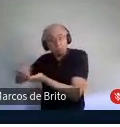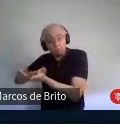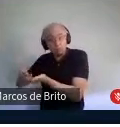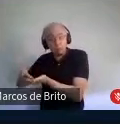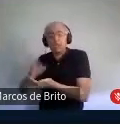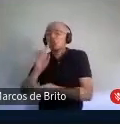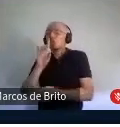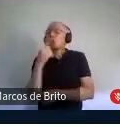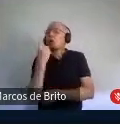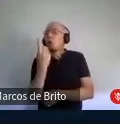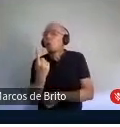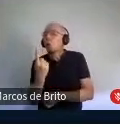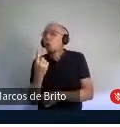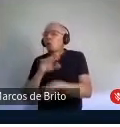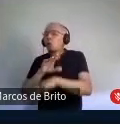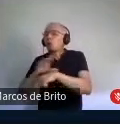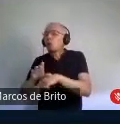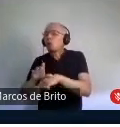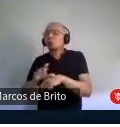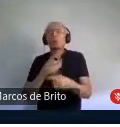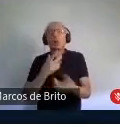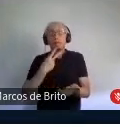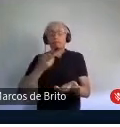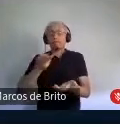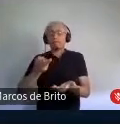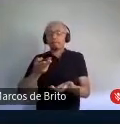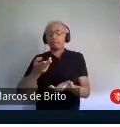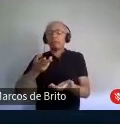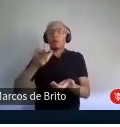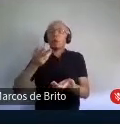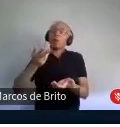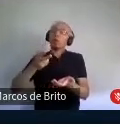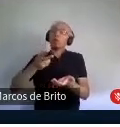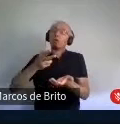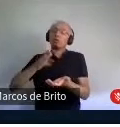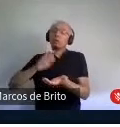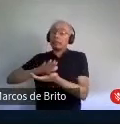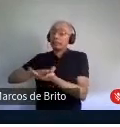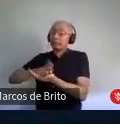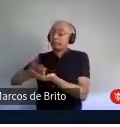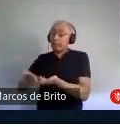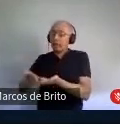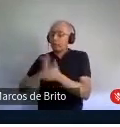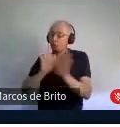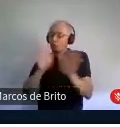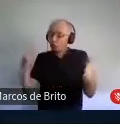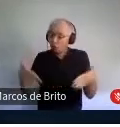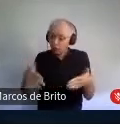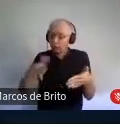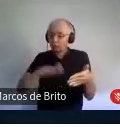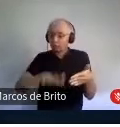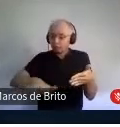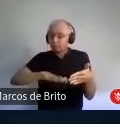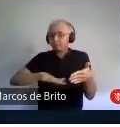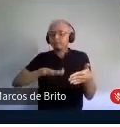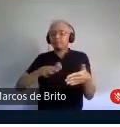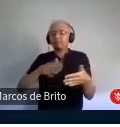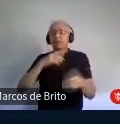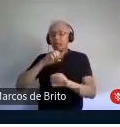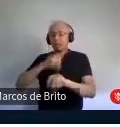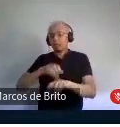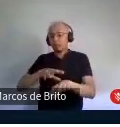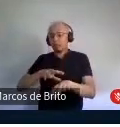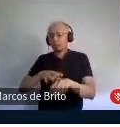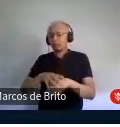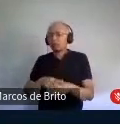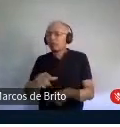um curso aqui com o título intérprete educacional. Então, nós inferimos que esse era o único curso que realmente tinha